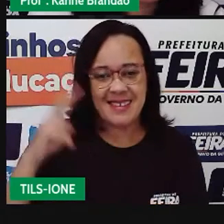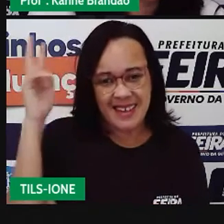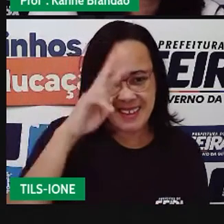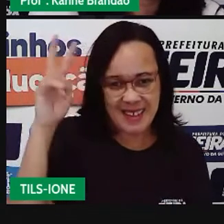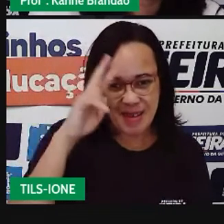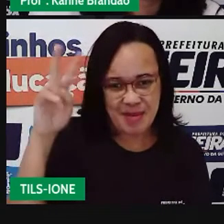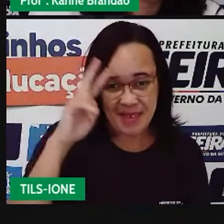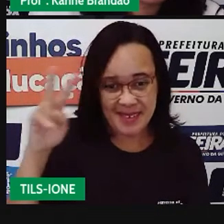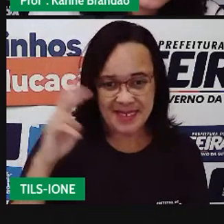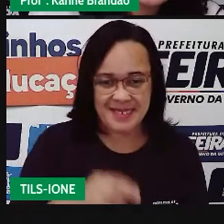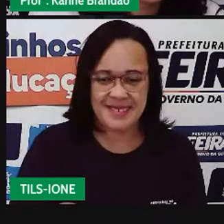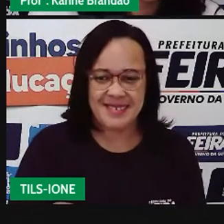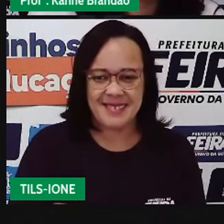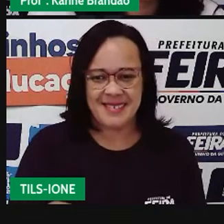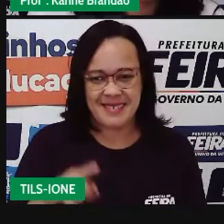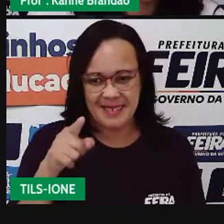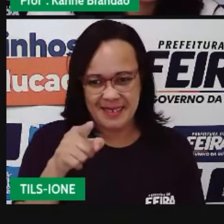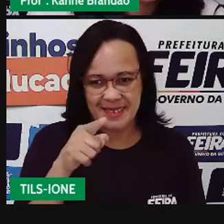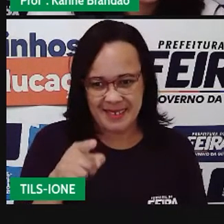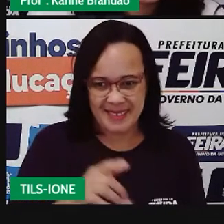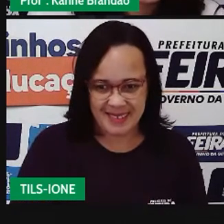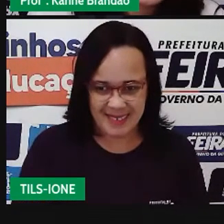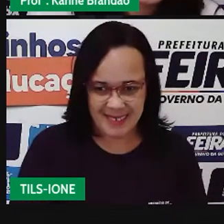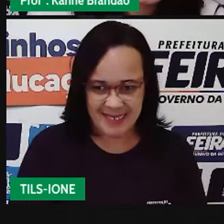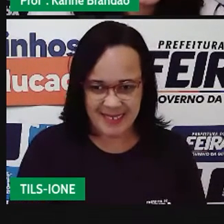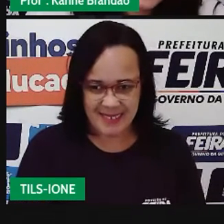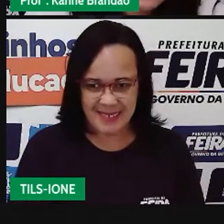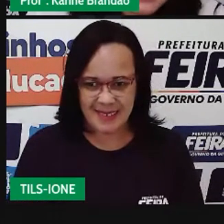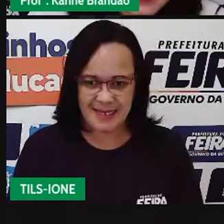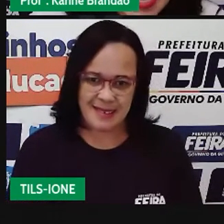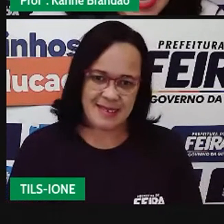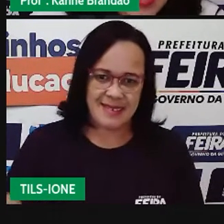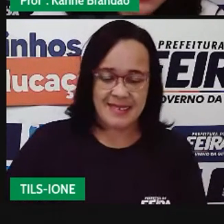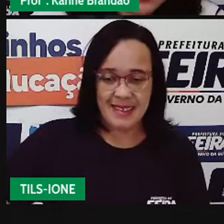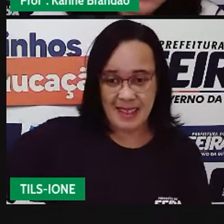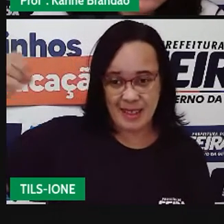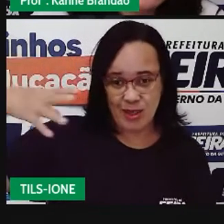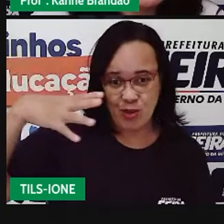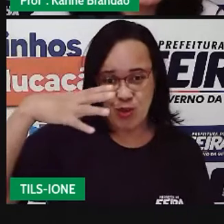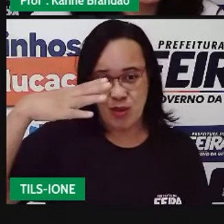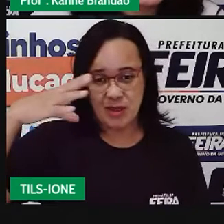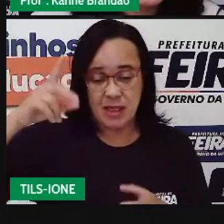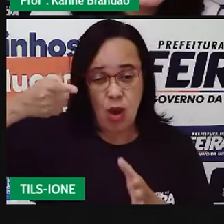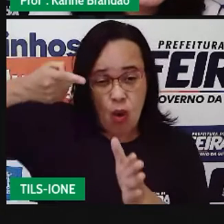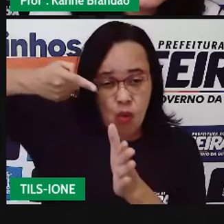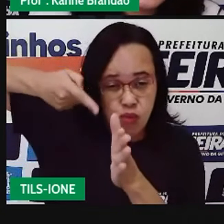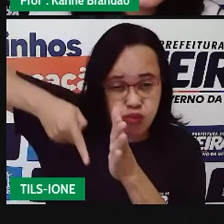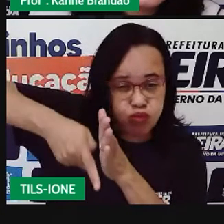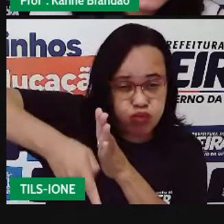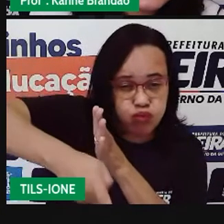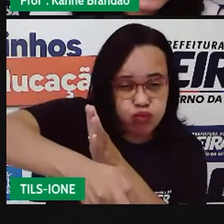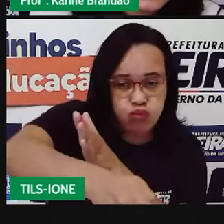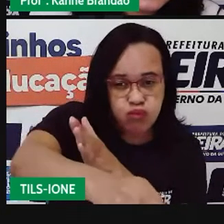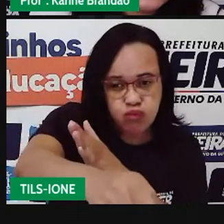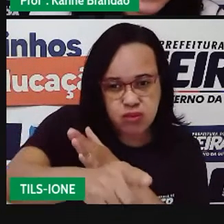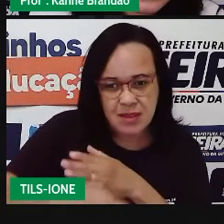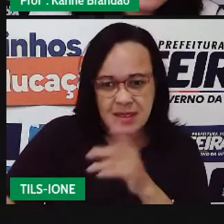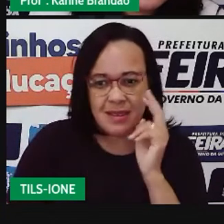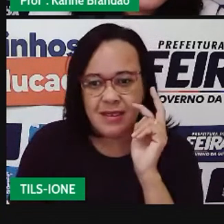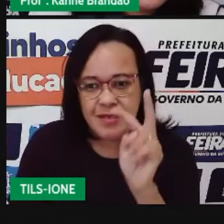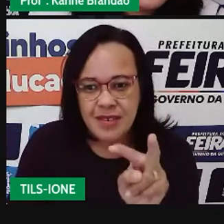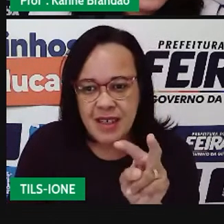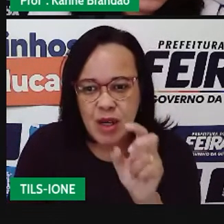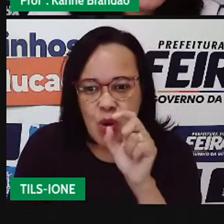dessa parte em que eles vão para uma zona abissal, muito profunda, e aí o que acontece? O que é que eles